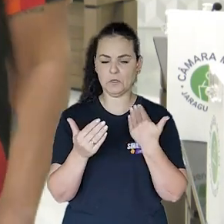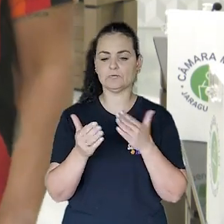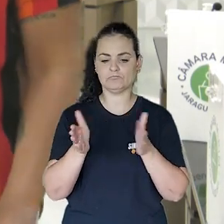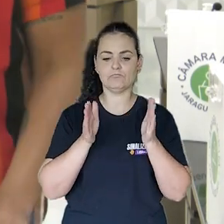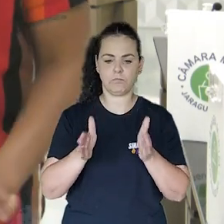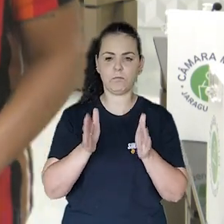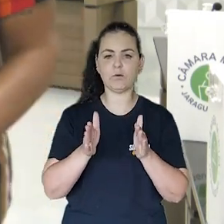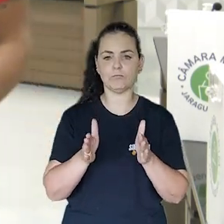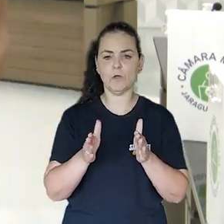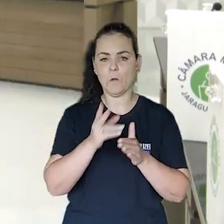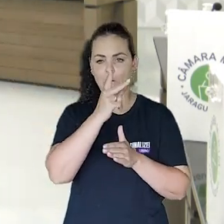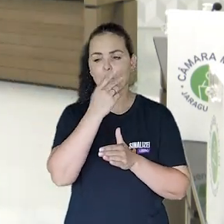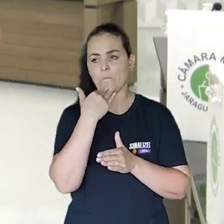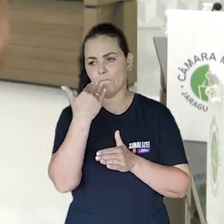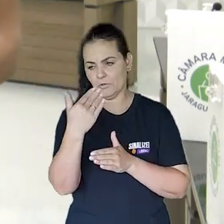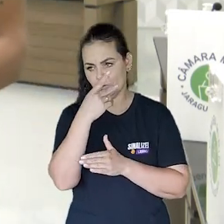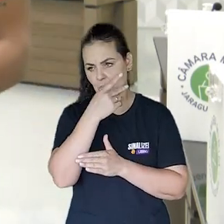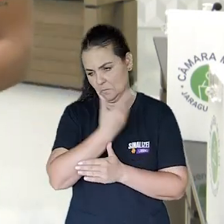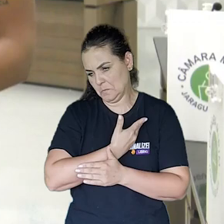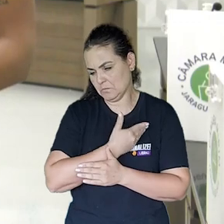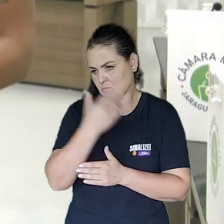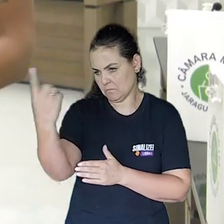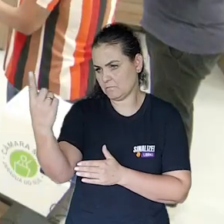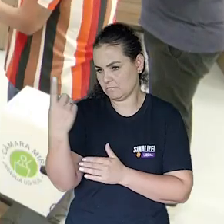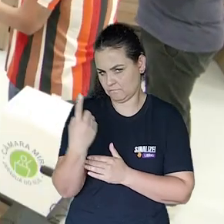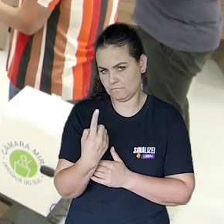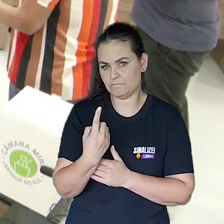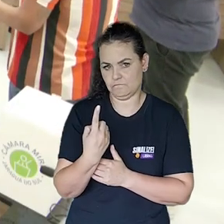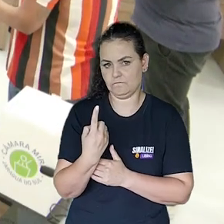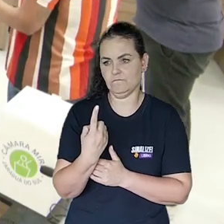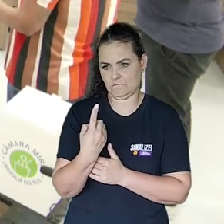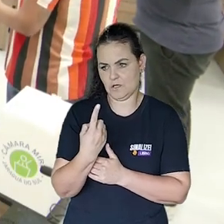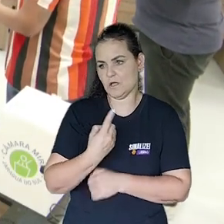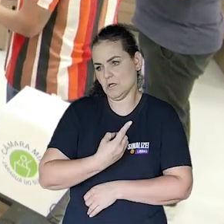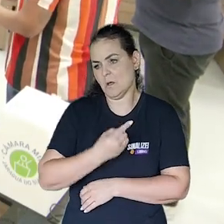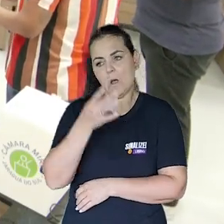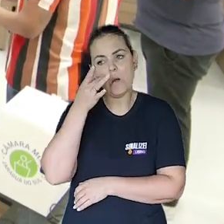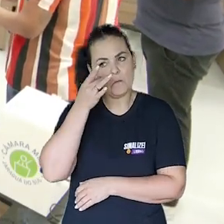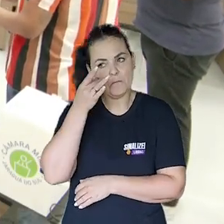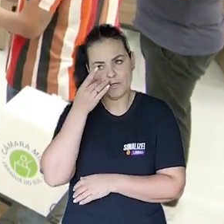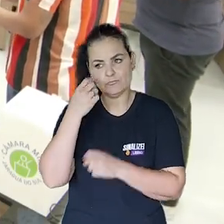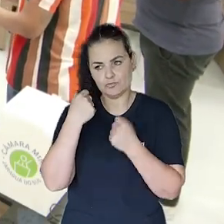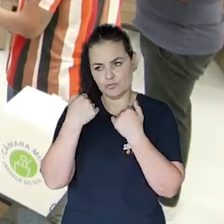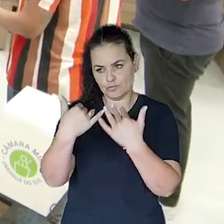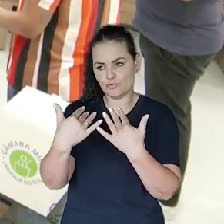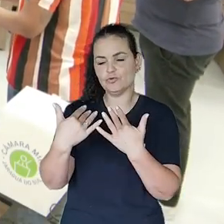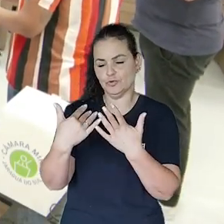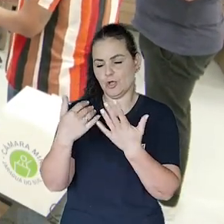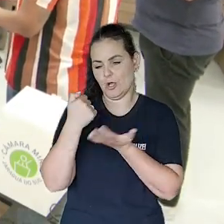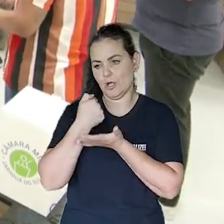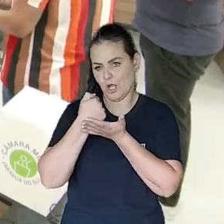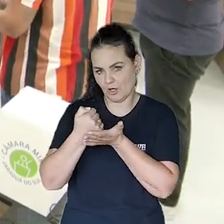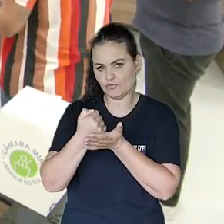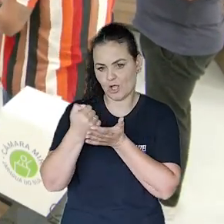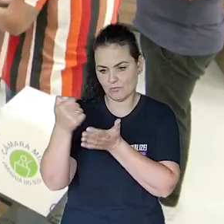presentes na plateia possam nos ajudar aqui com o sorteio. Então, o João primeiro, vem João.